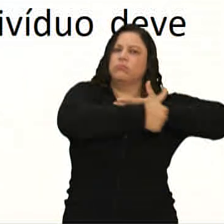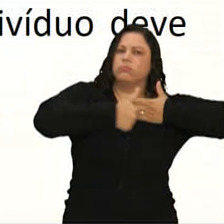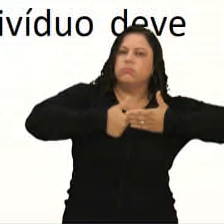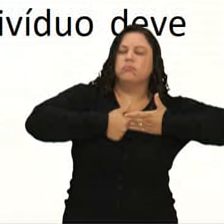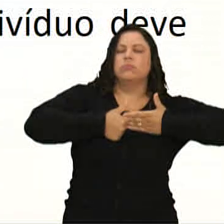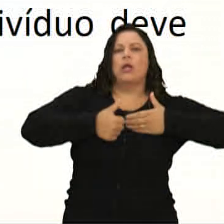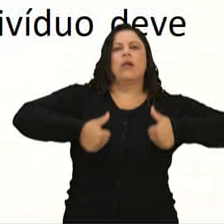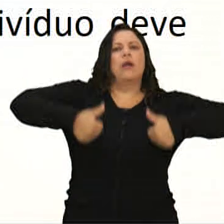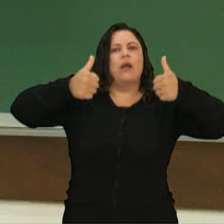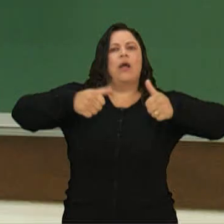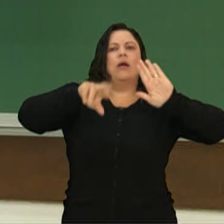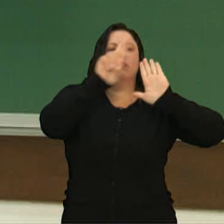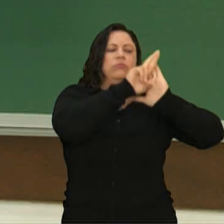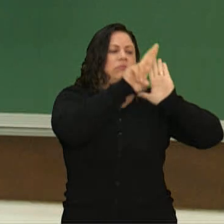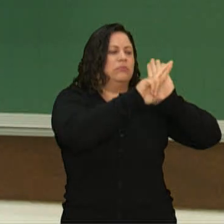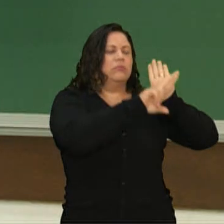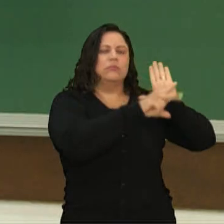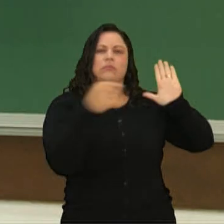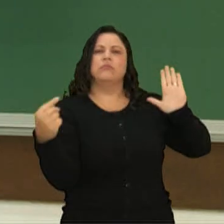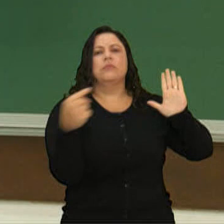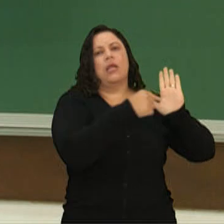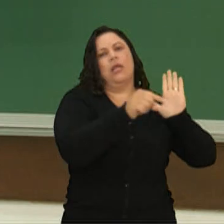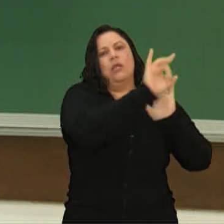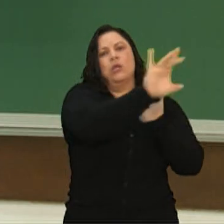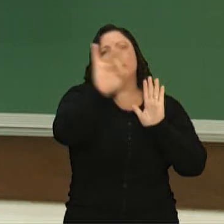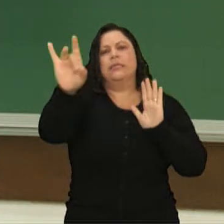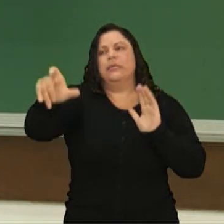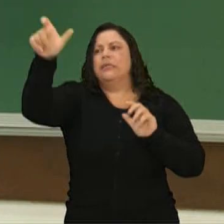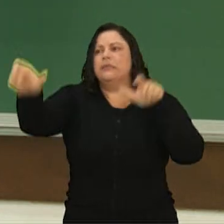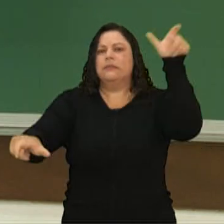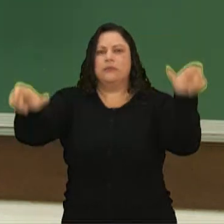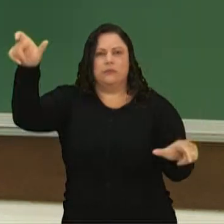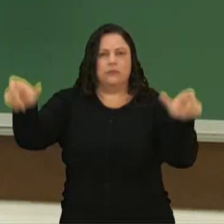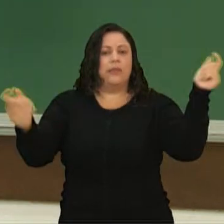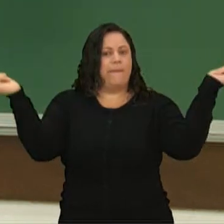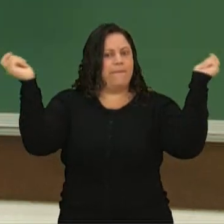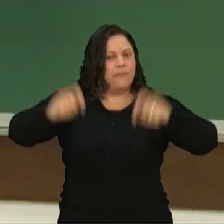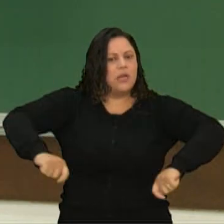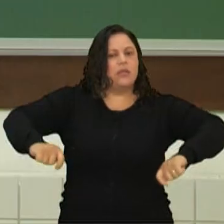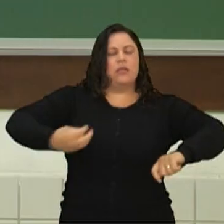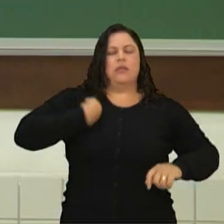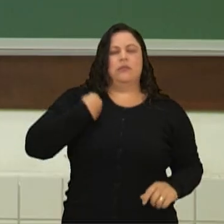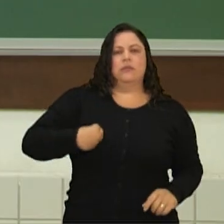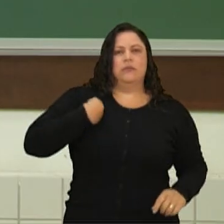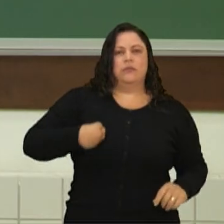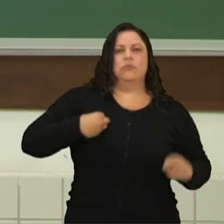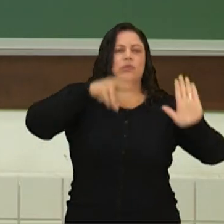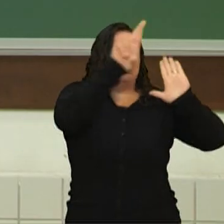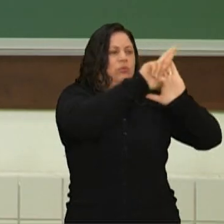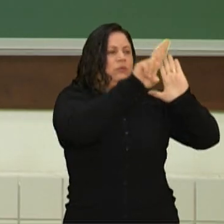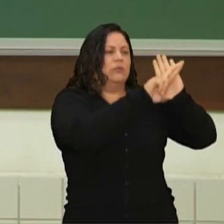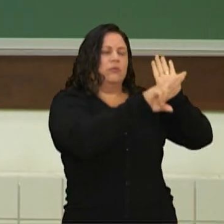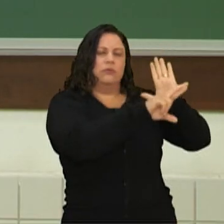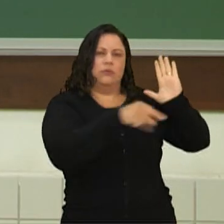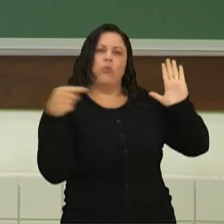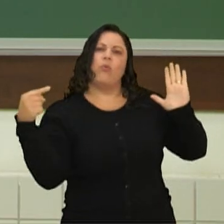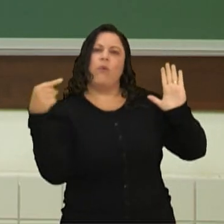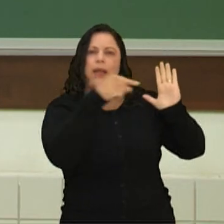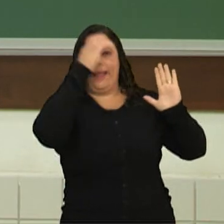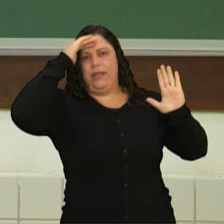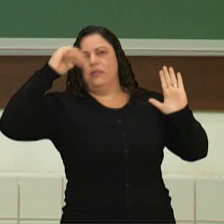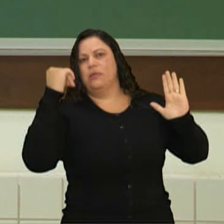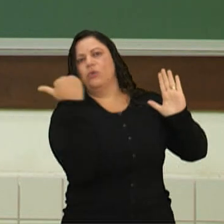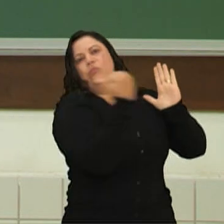que ditam como cada indivíduo deve agir no interior daquela sociedade. Então, são regras que as pessoas têm que seguir para que essa sociedade se